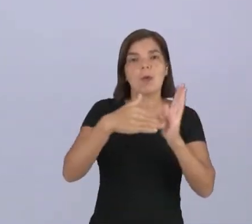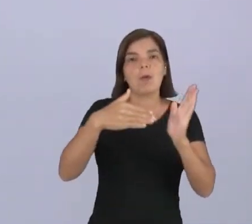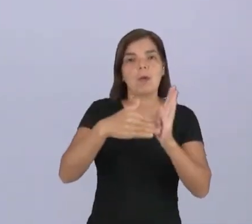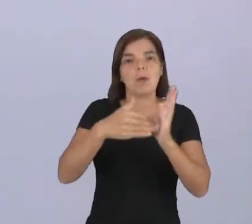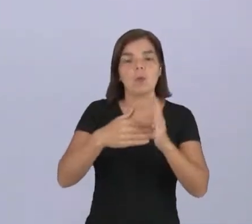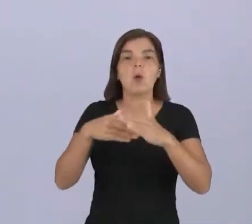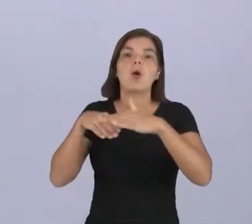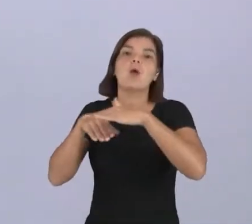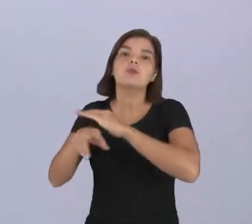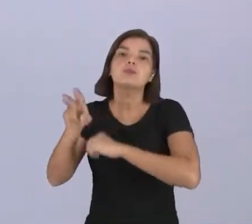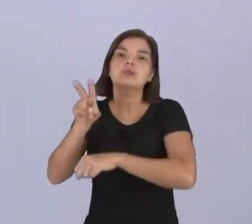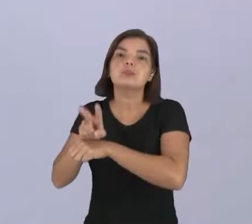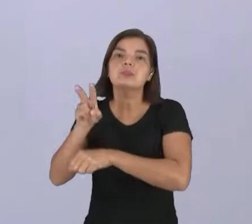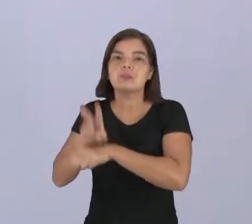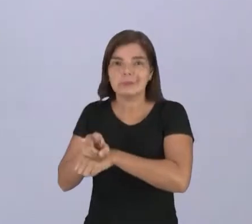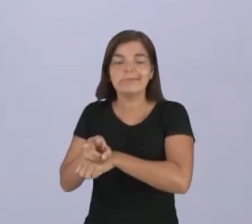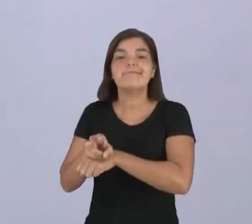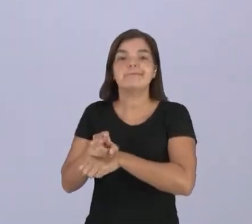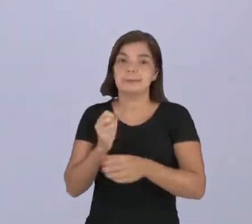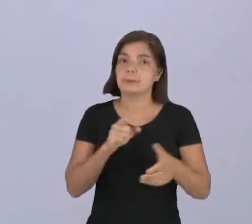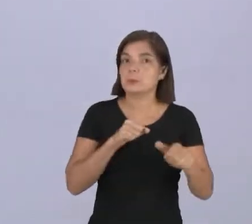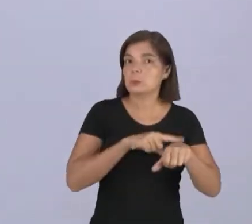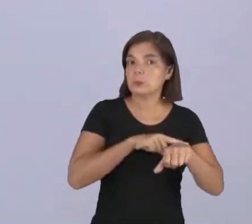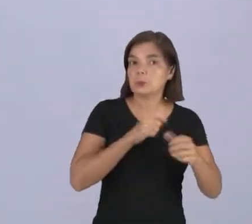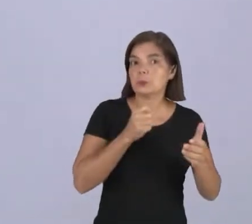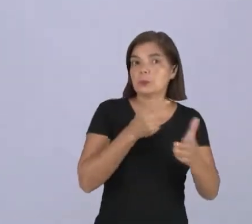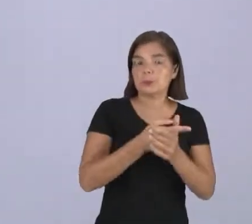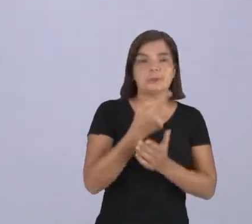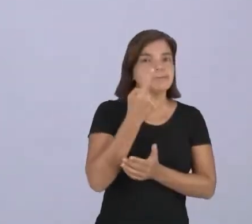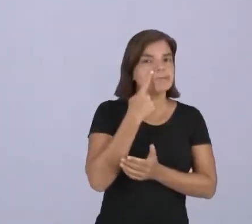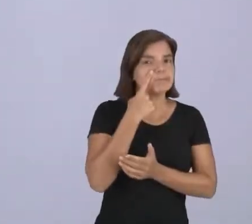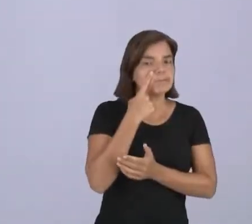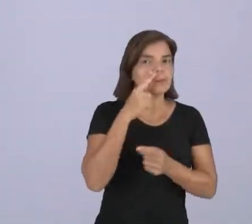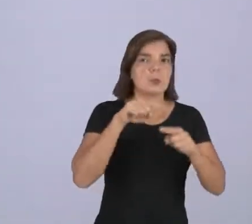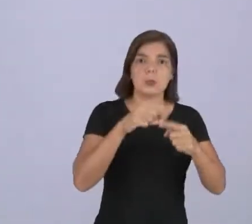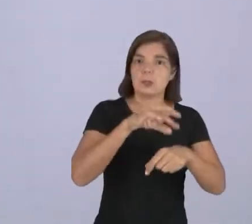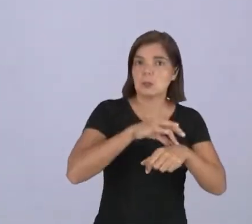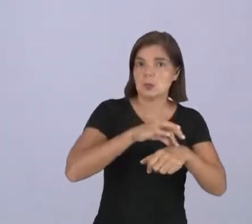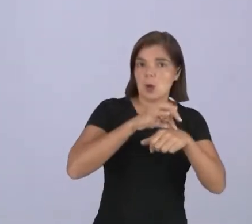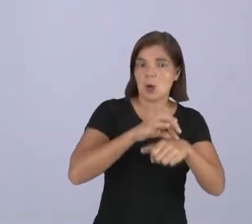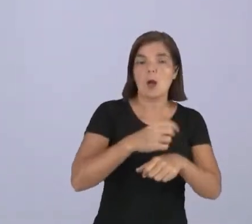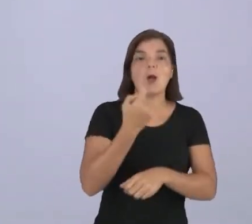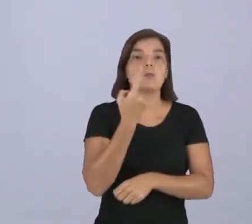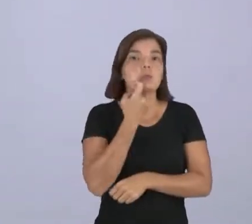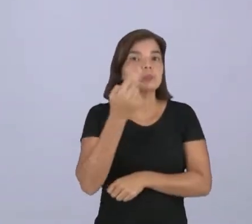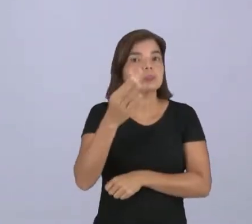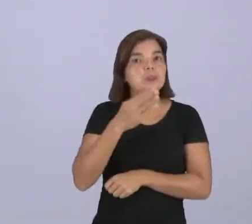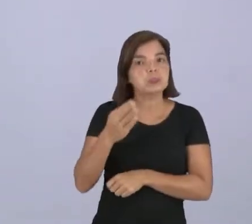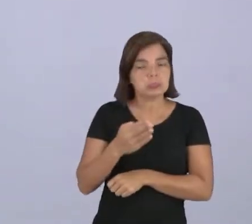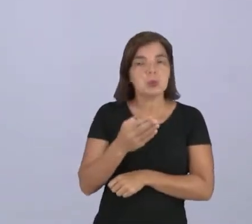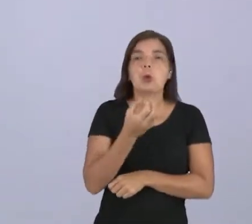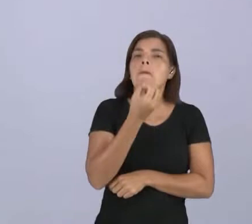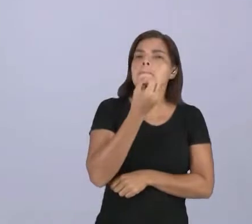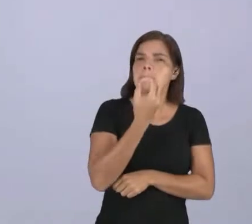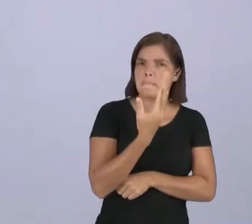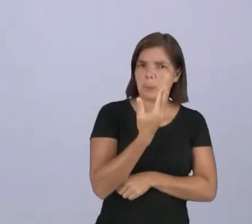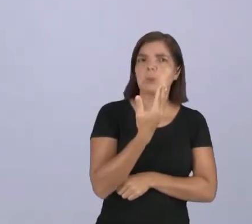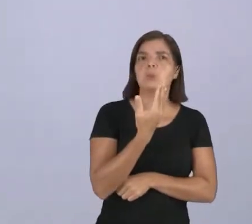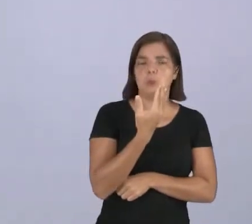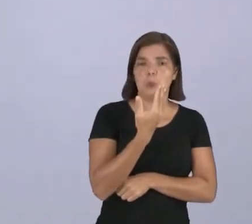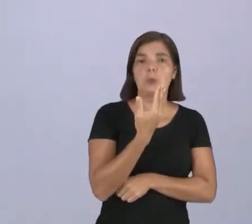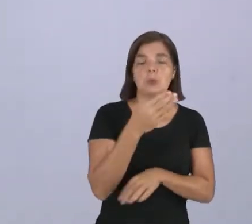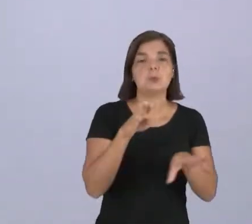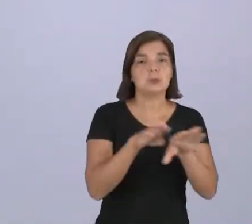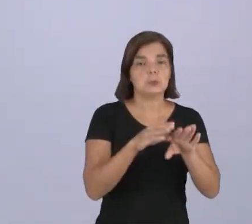momento que a gente vai conservar. No momento da compra, observar se as carnes e peixes, por exemplo, estão em boas condições